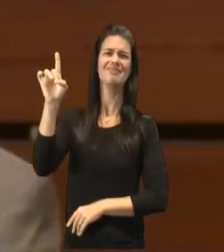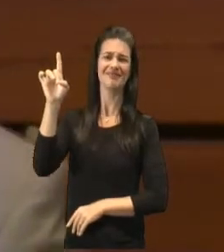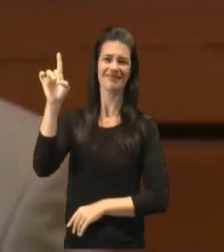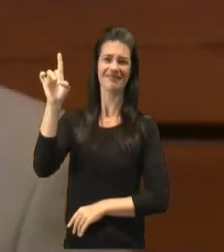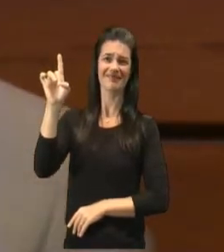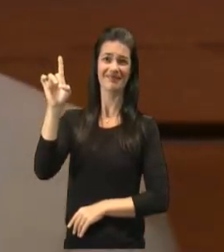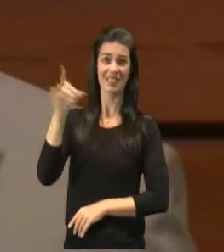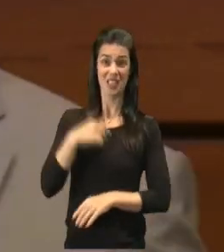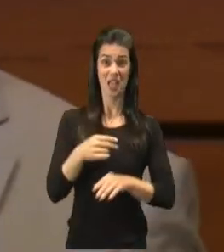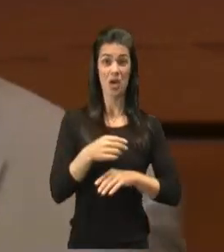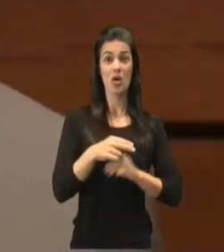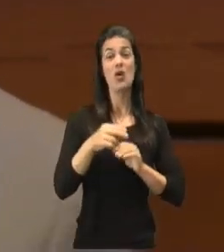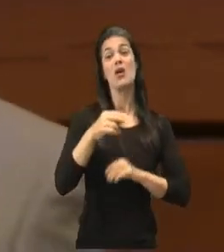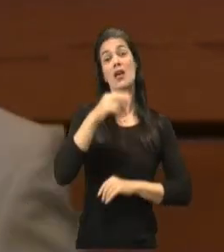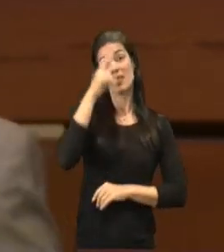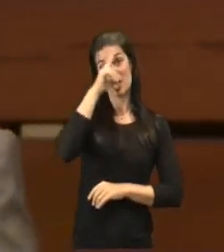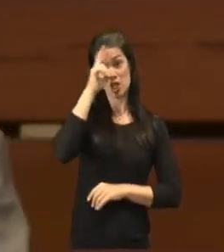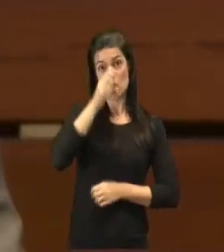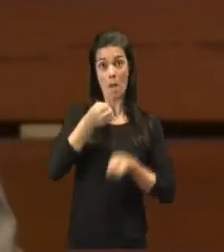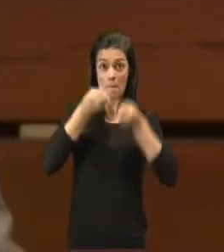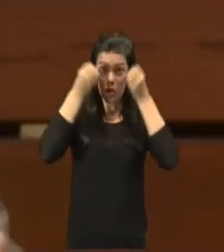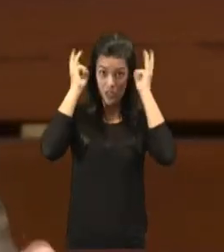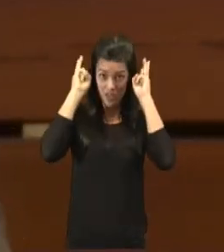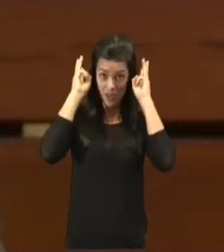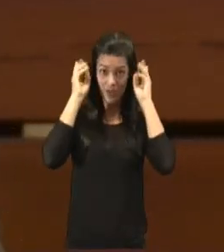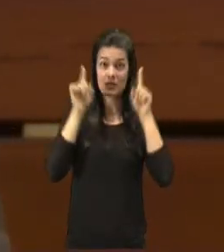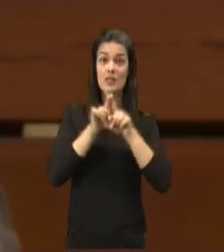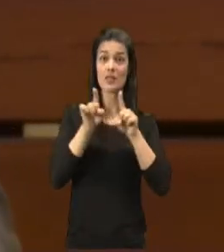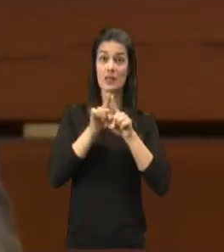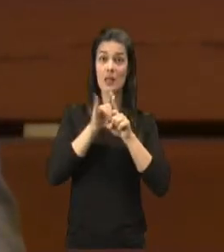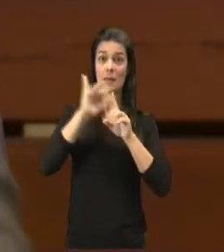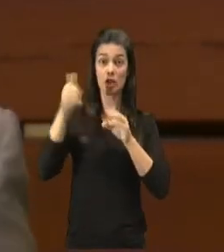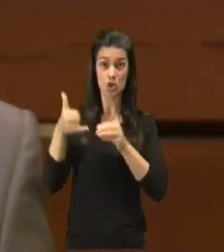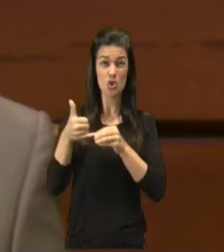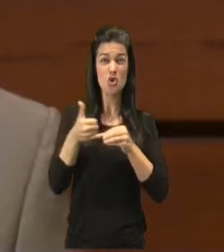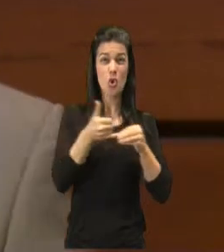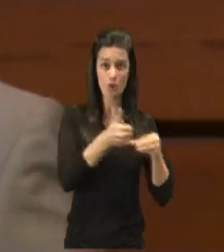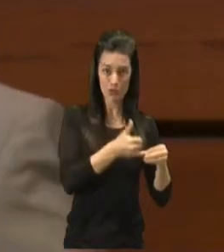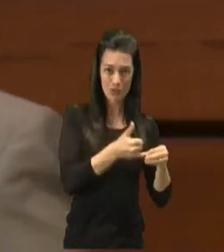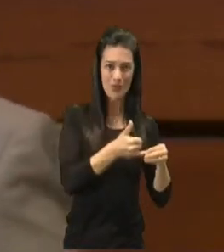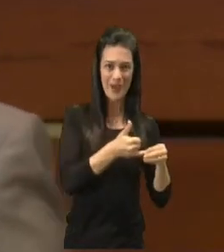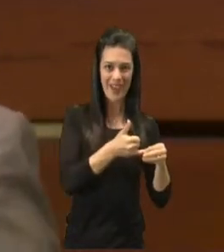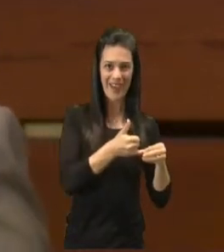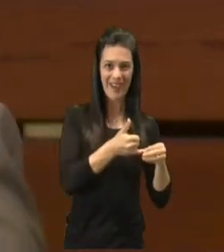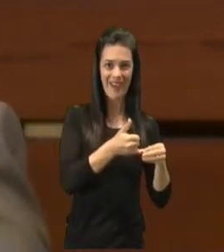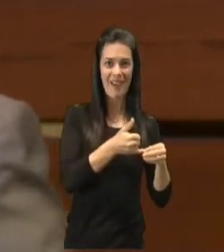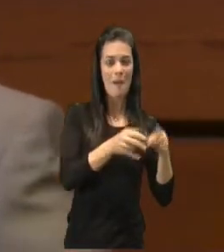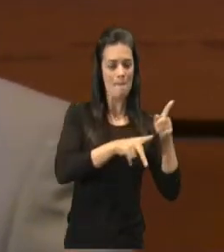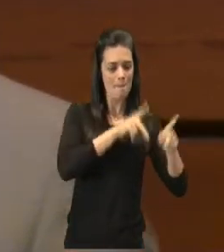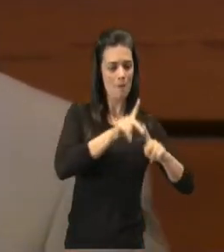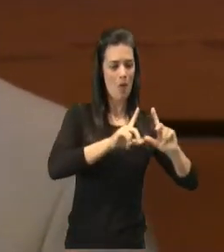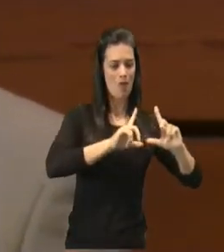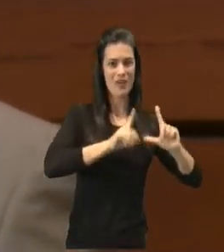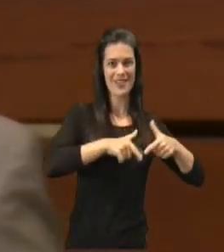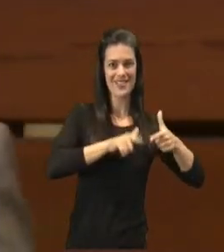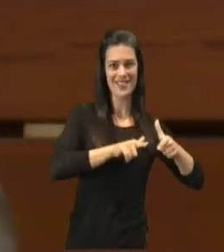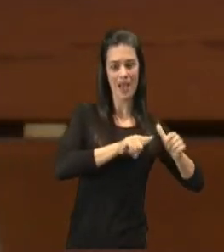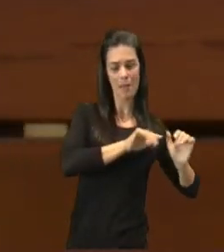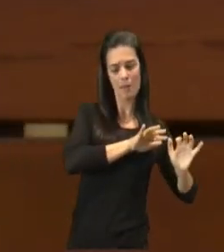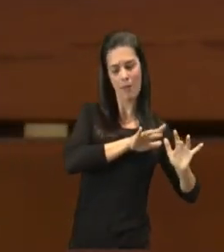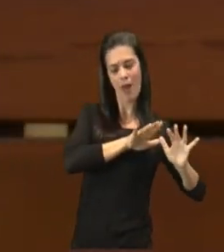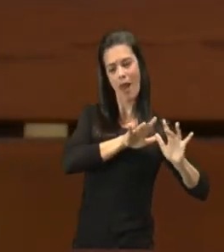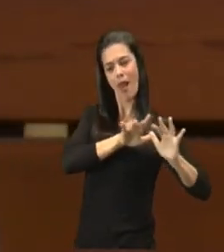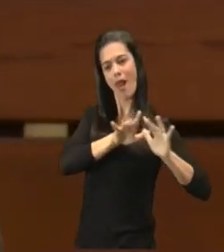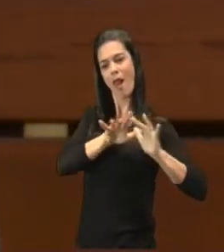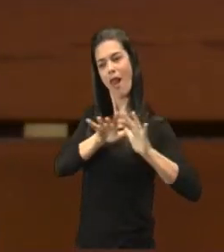de Moisés, a história de Josué, todos esses líderes que estariam entrando e conduzindo o povo, e Deus falando com eles: não